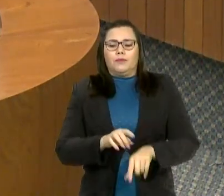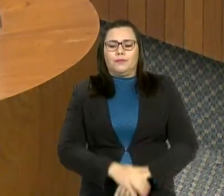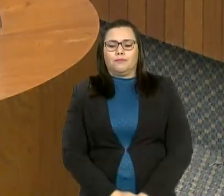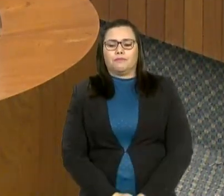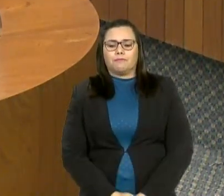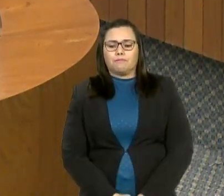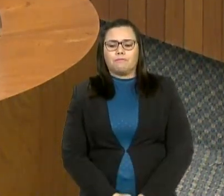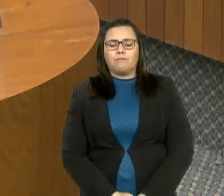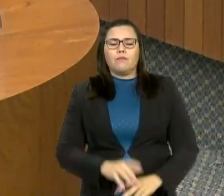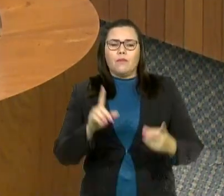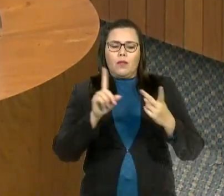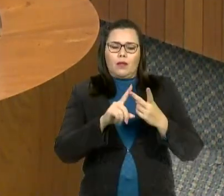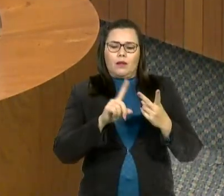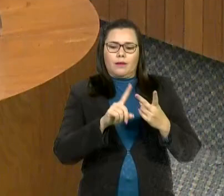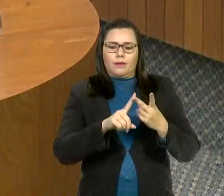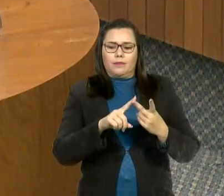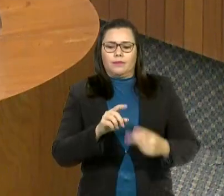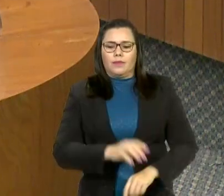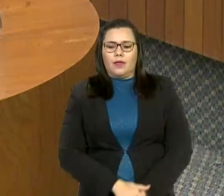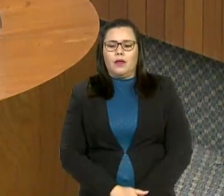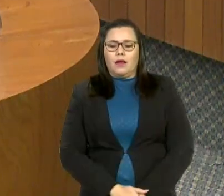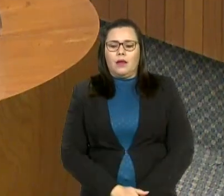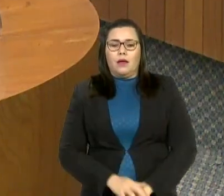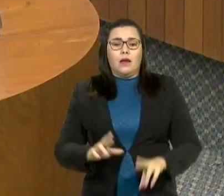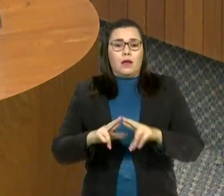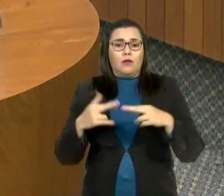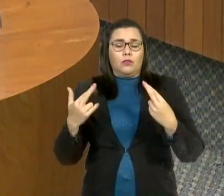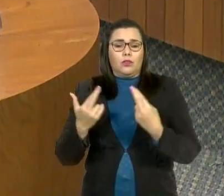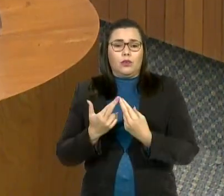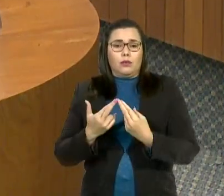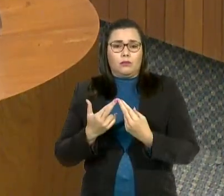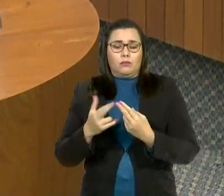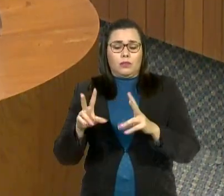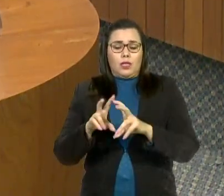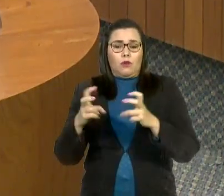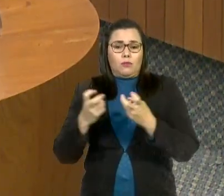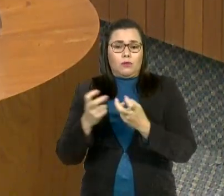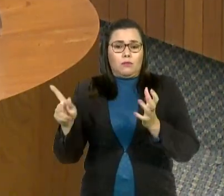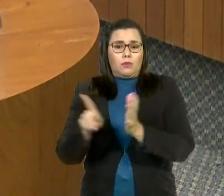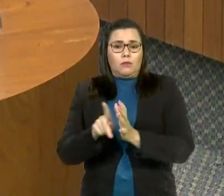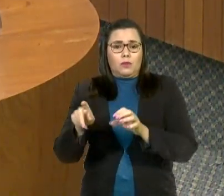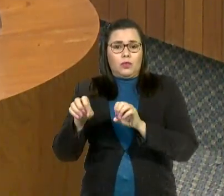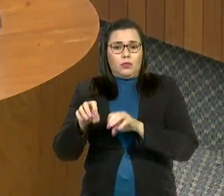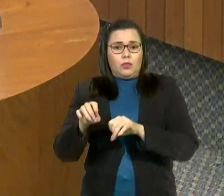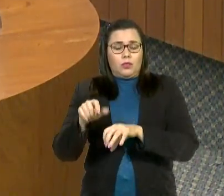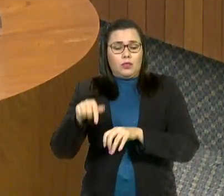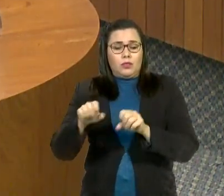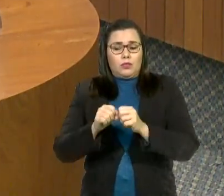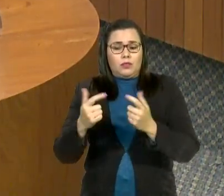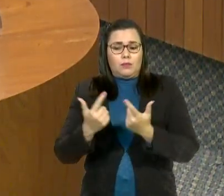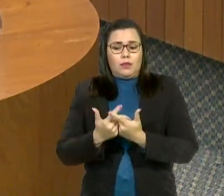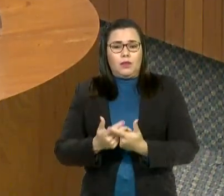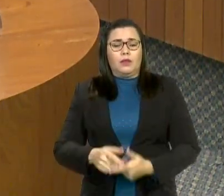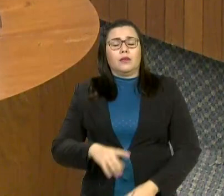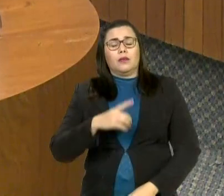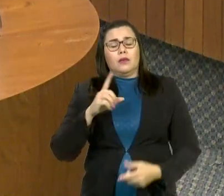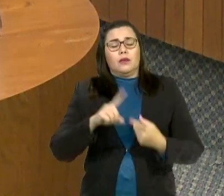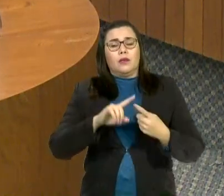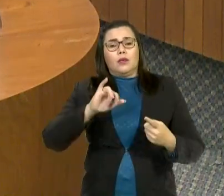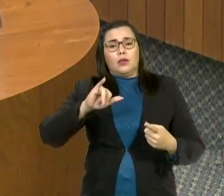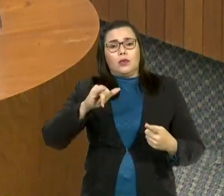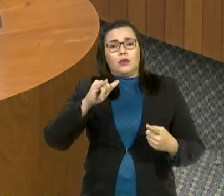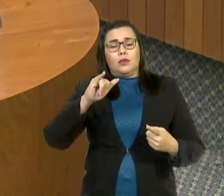hoje a primeira reunião ordinária da Comissão de Educação da Assembleia Legislativa, com a participação do deputado Júlio Mendonça,